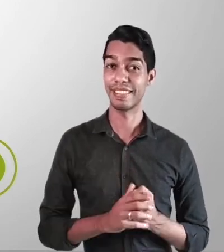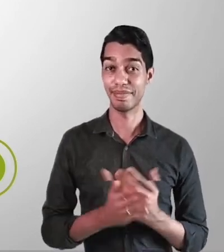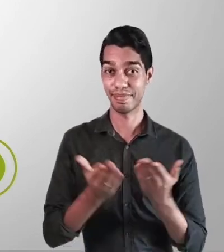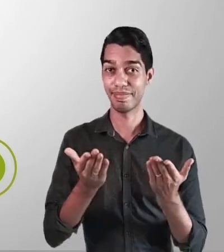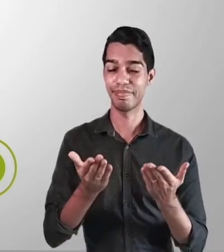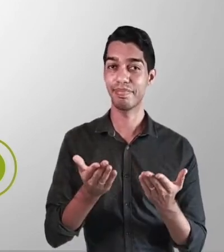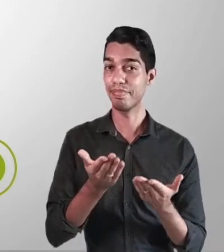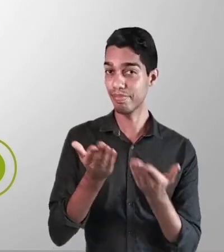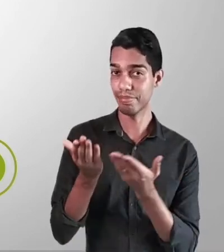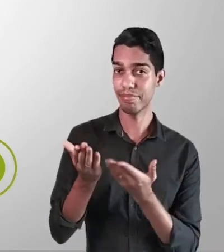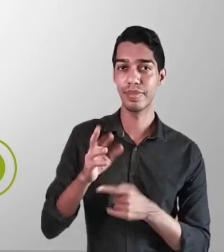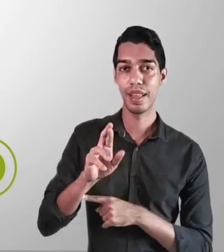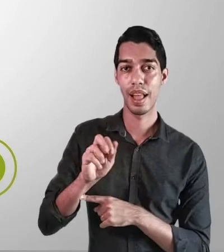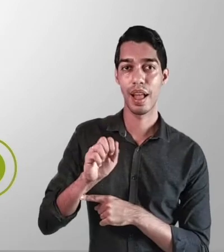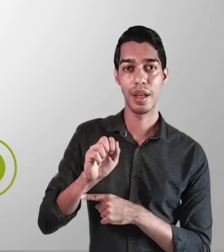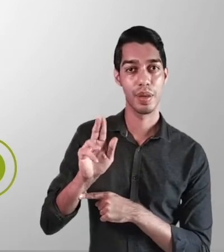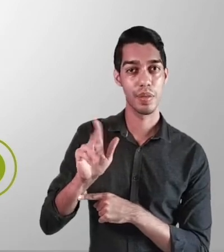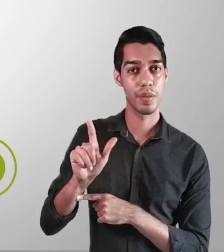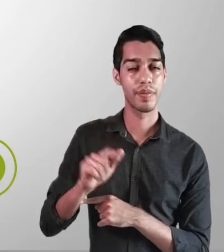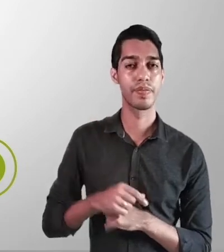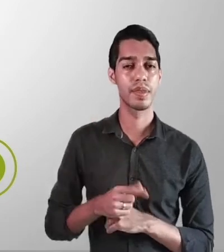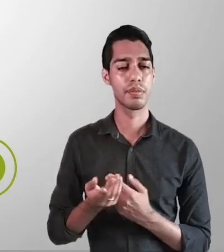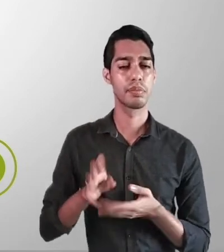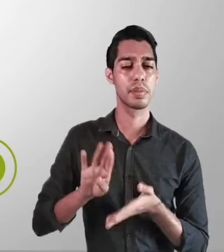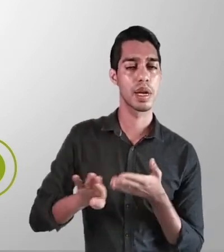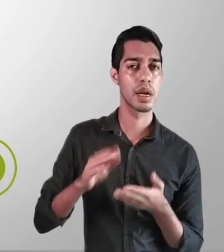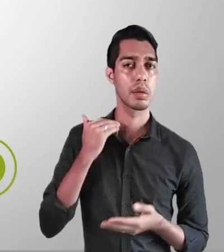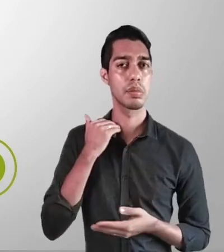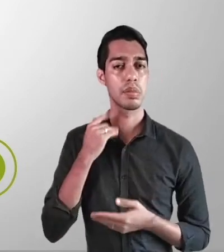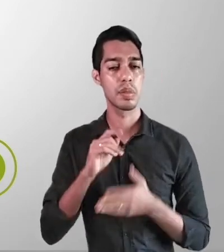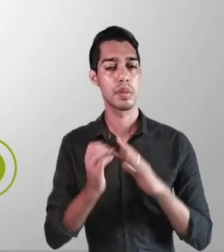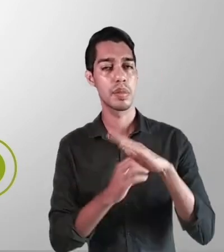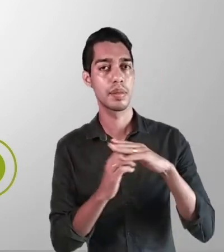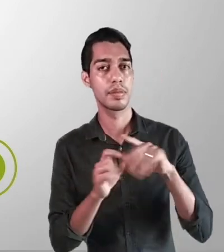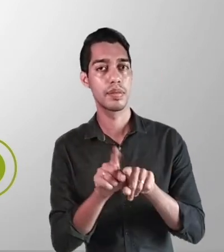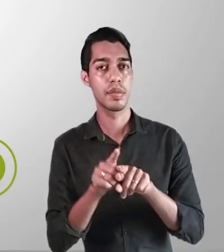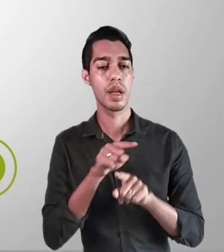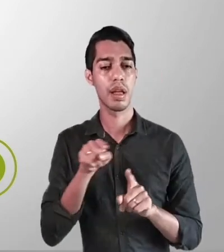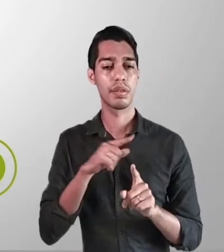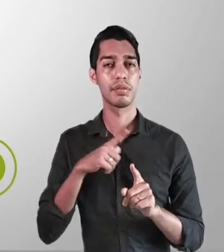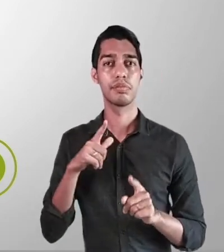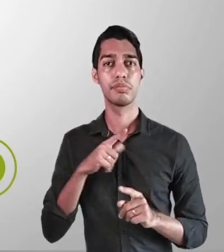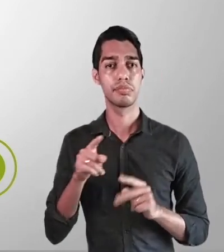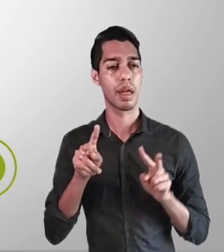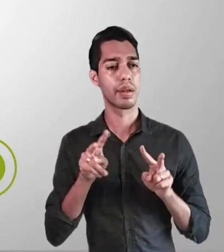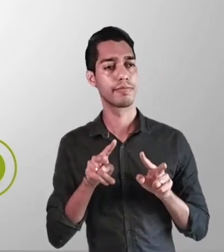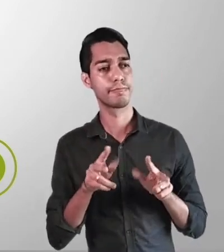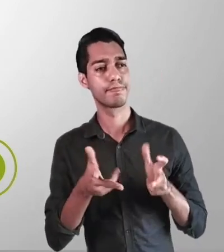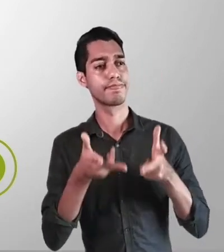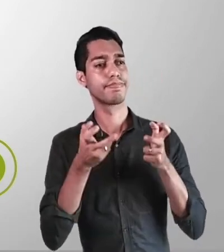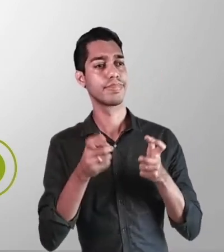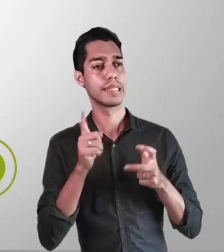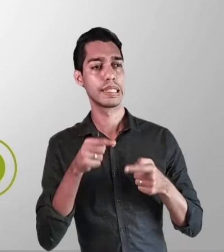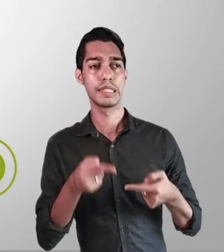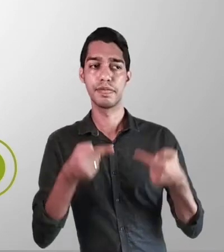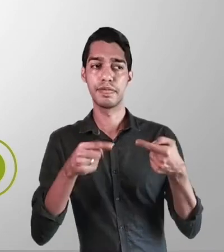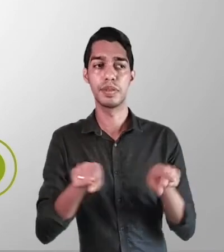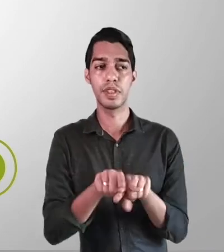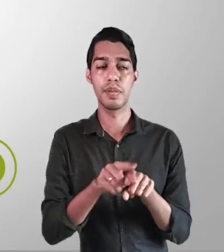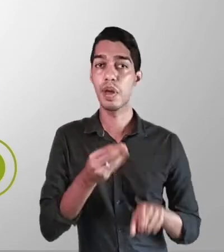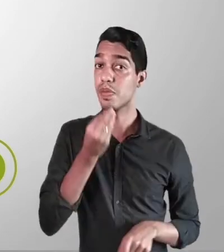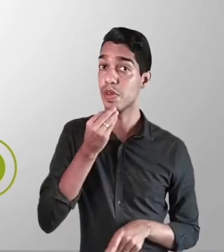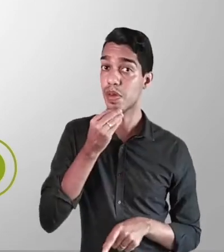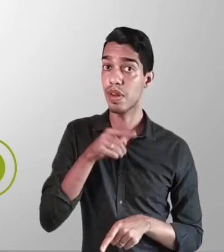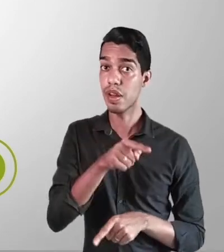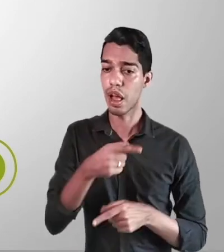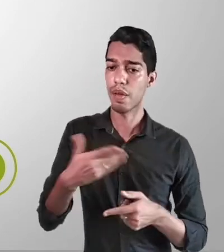as empresas do setor de meios de pagamento eletrônico enxergam como desafios e oportunidades para acelerar essa